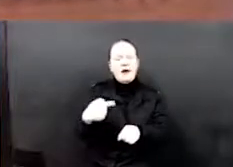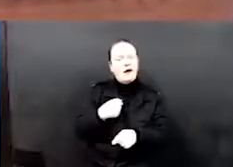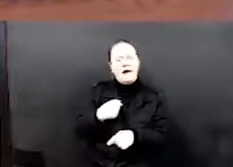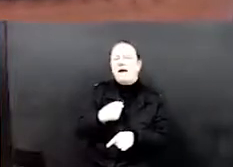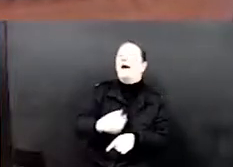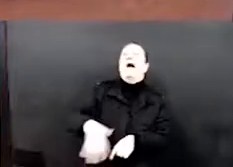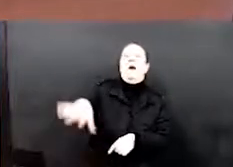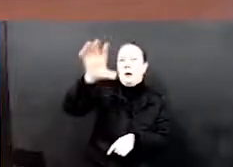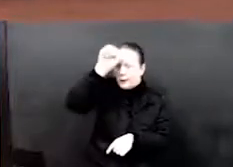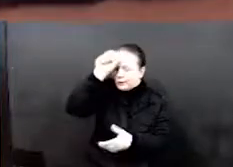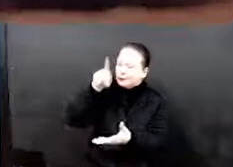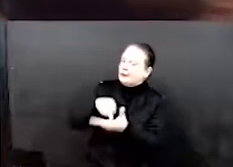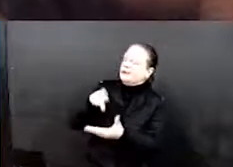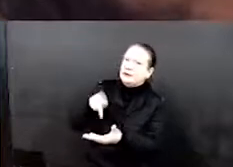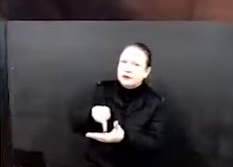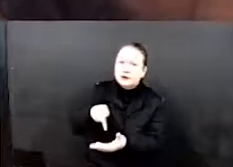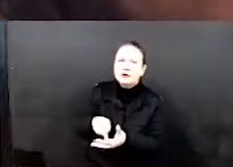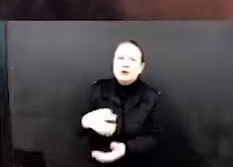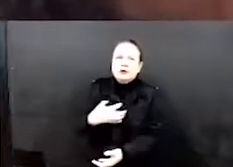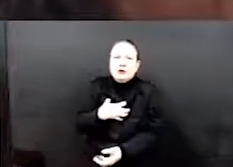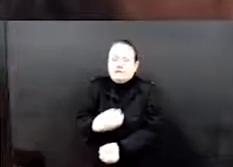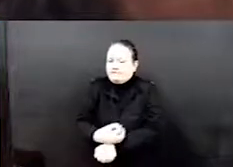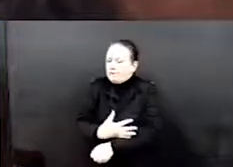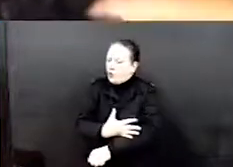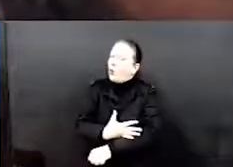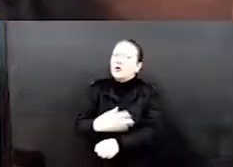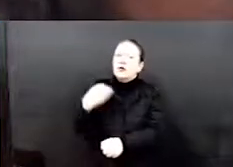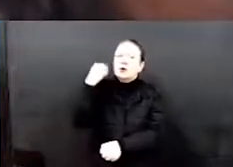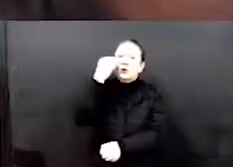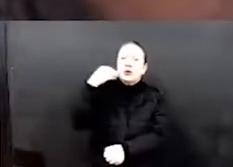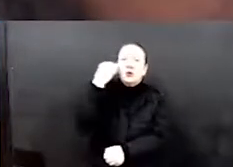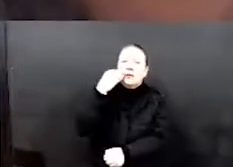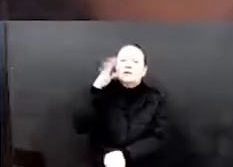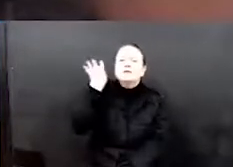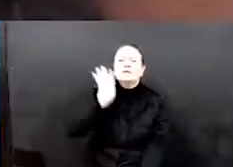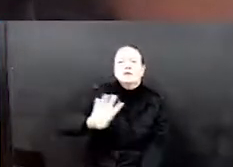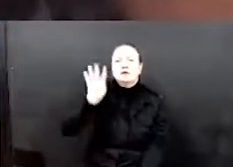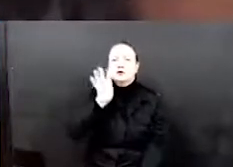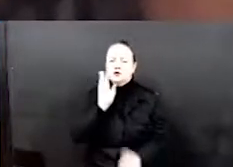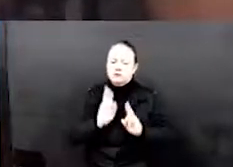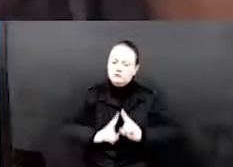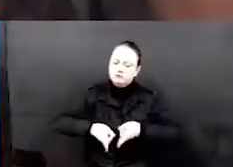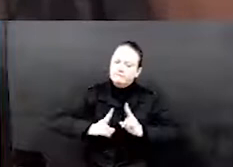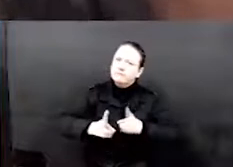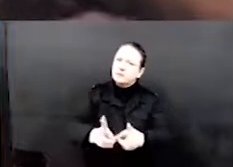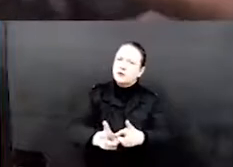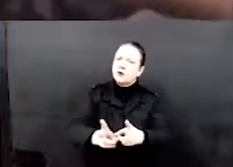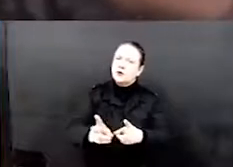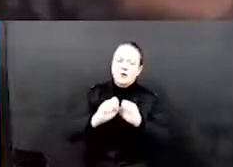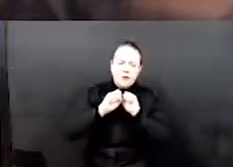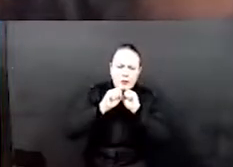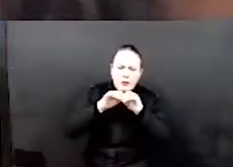coisa. Então, uma forma de... Foi muito, muito legal a experiência. E continua, né? E ela se mantém, ela se estende,